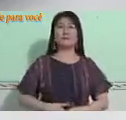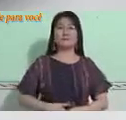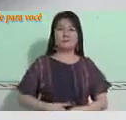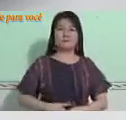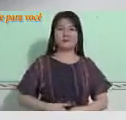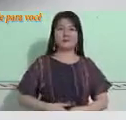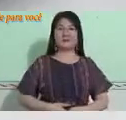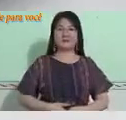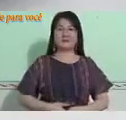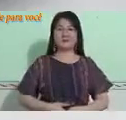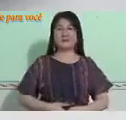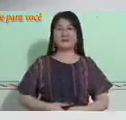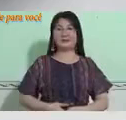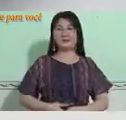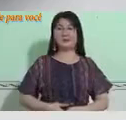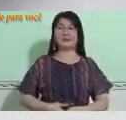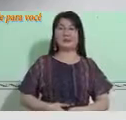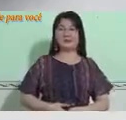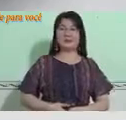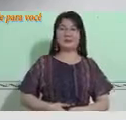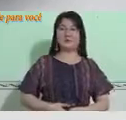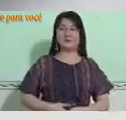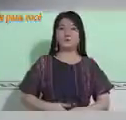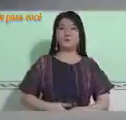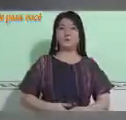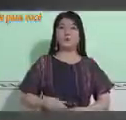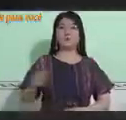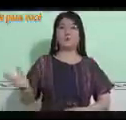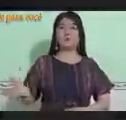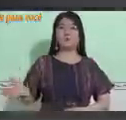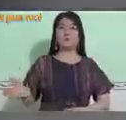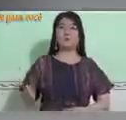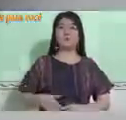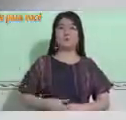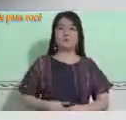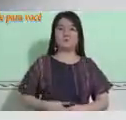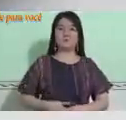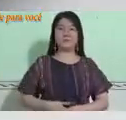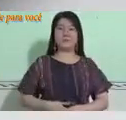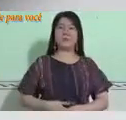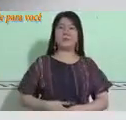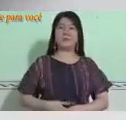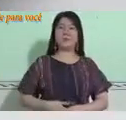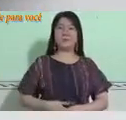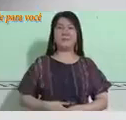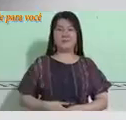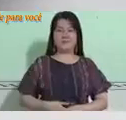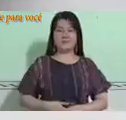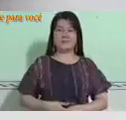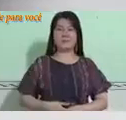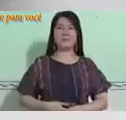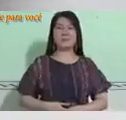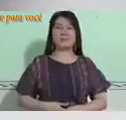Também é importante a realização de fisioterapia e terapia ocupacional para aliviar os sintomas e melhorar a qualidade de vida